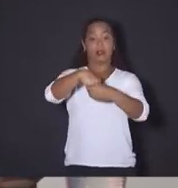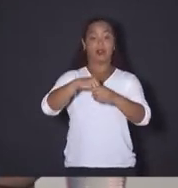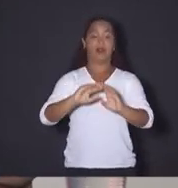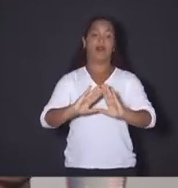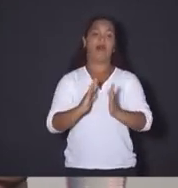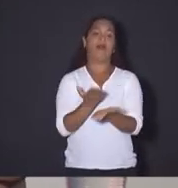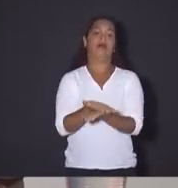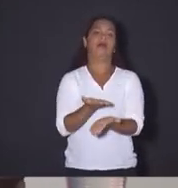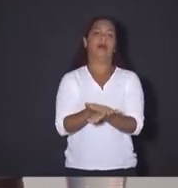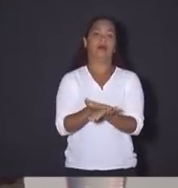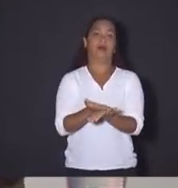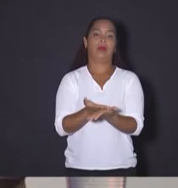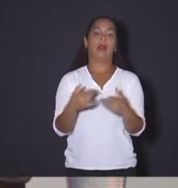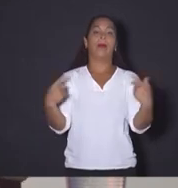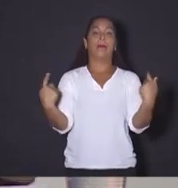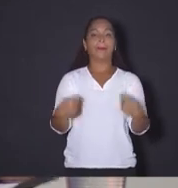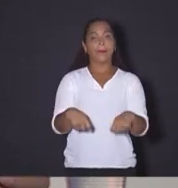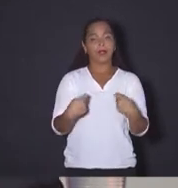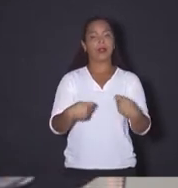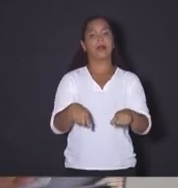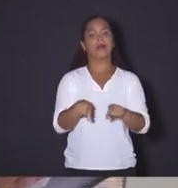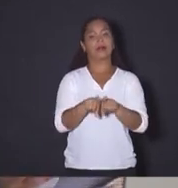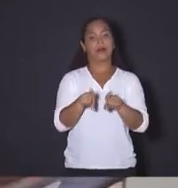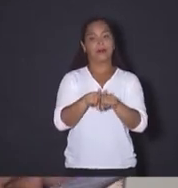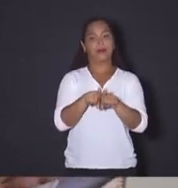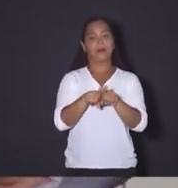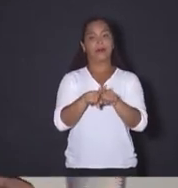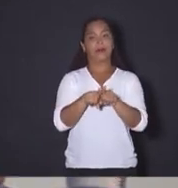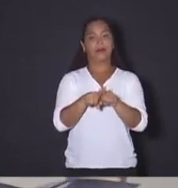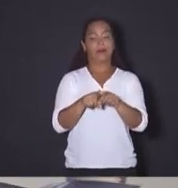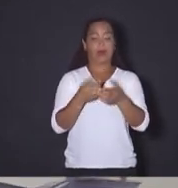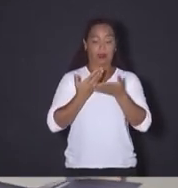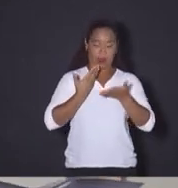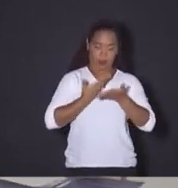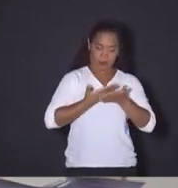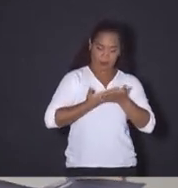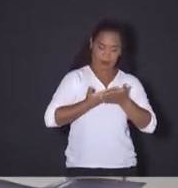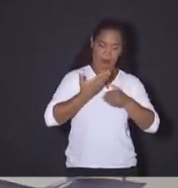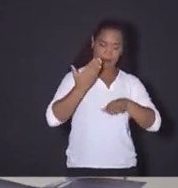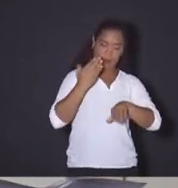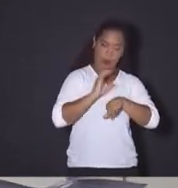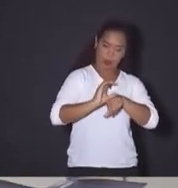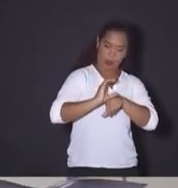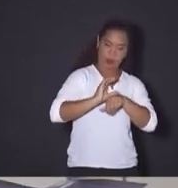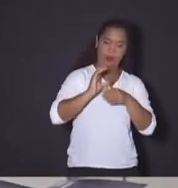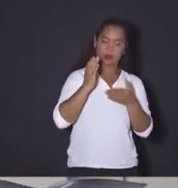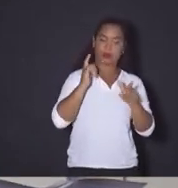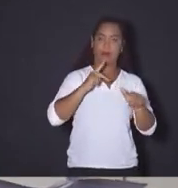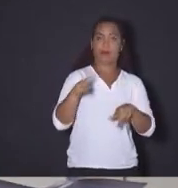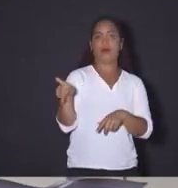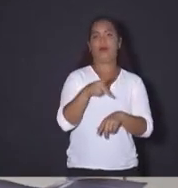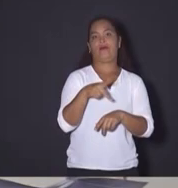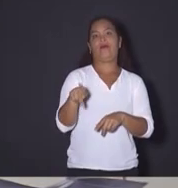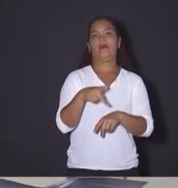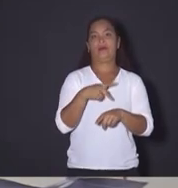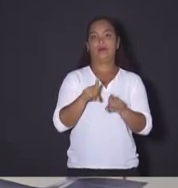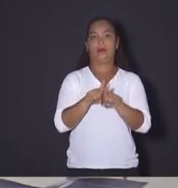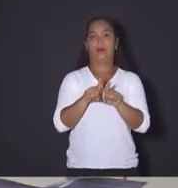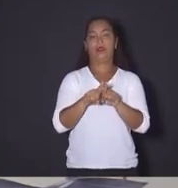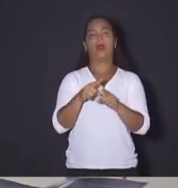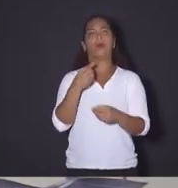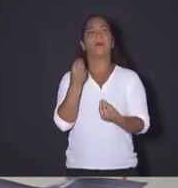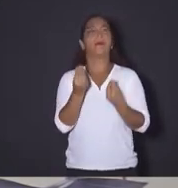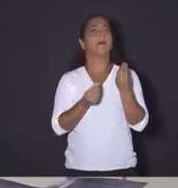necessário institucionalizar a formação de flores mas como pensar que o conjunto das nossas